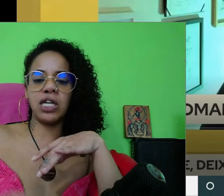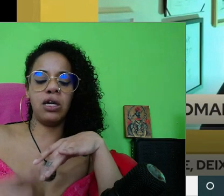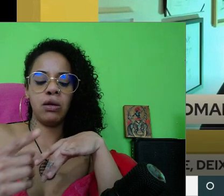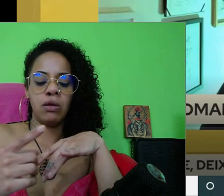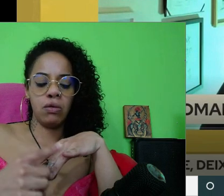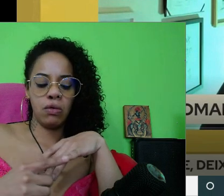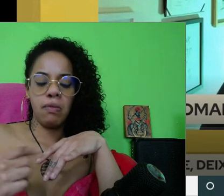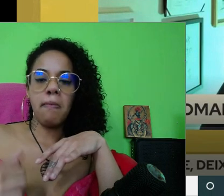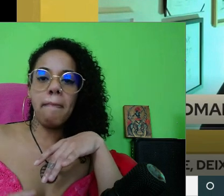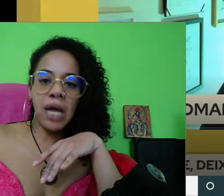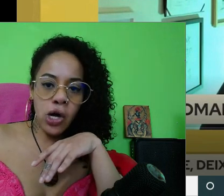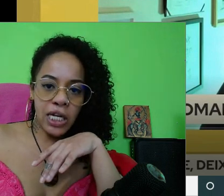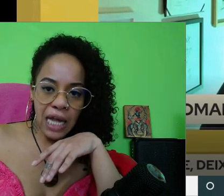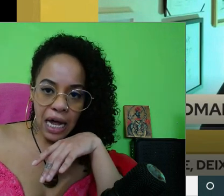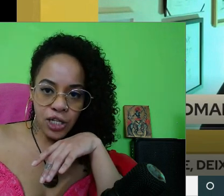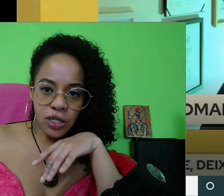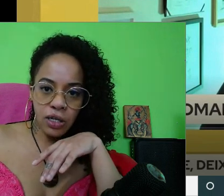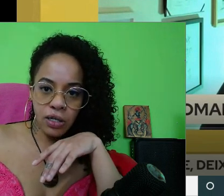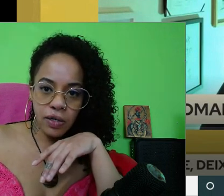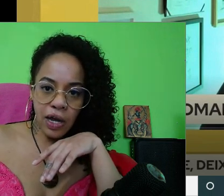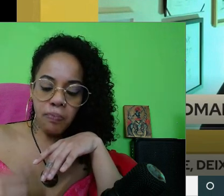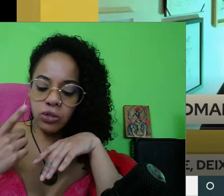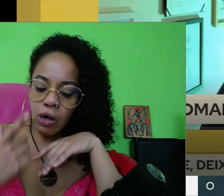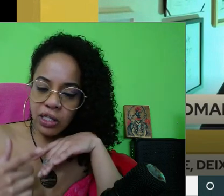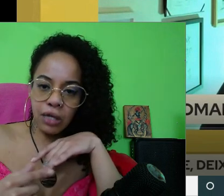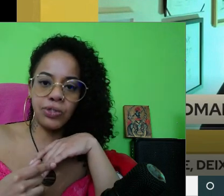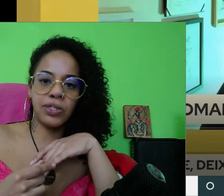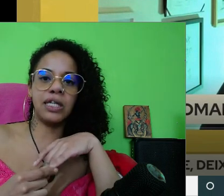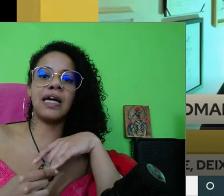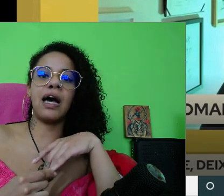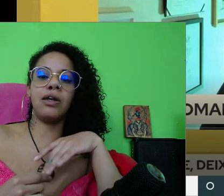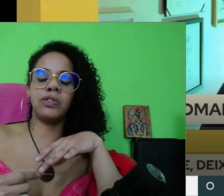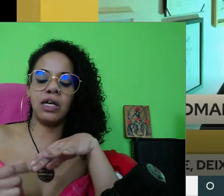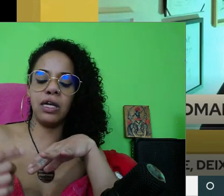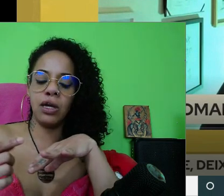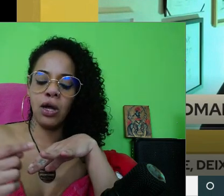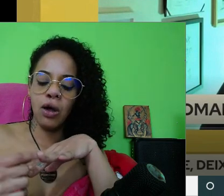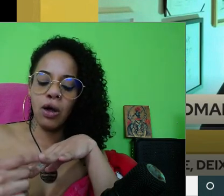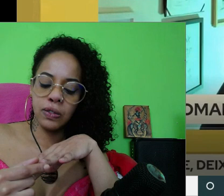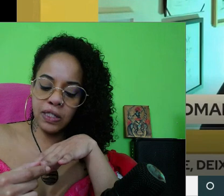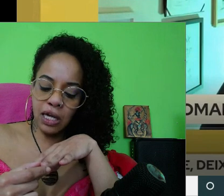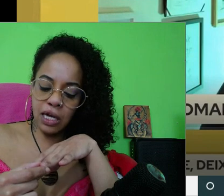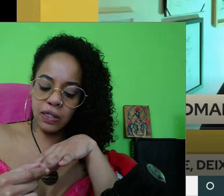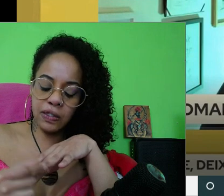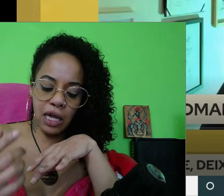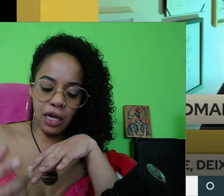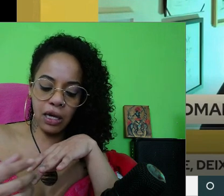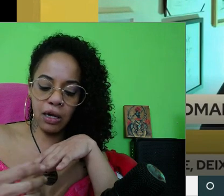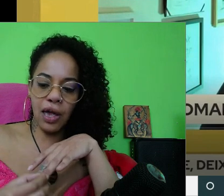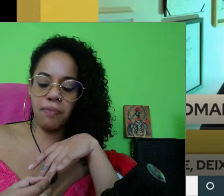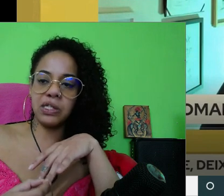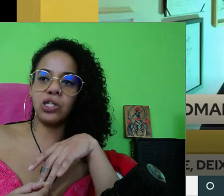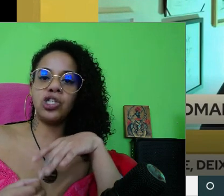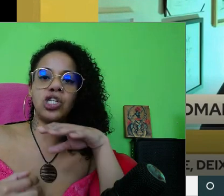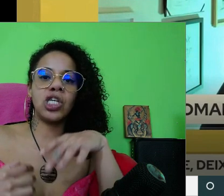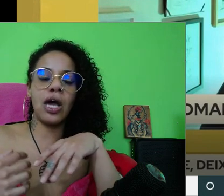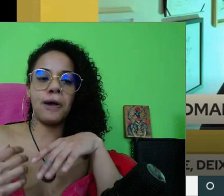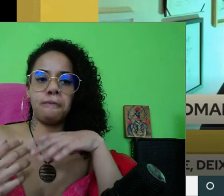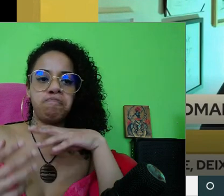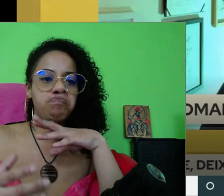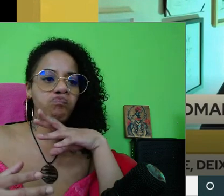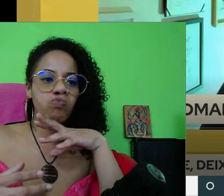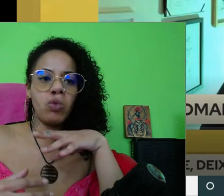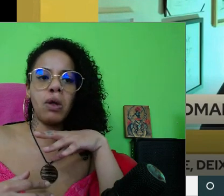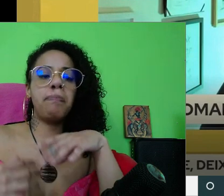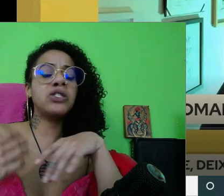eu vou repetir aqui melhor idade né o pessoal que tá com z grisalhos aí se eles têm bastante gente